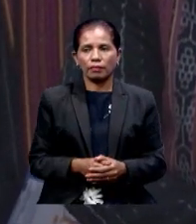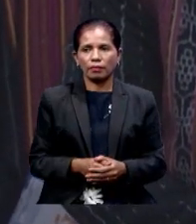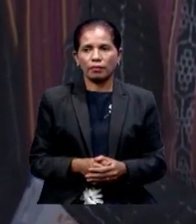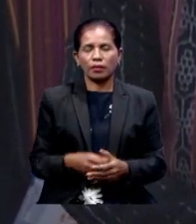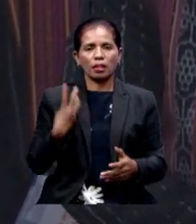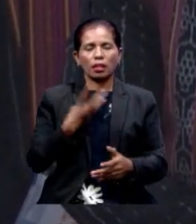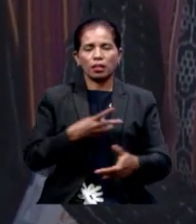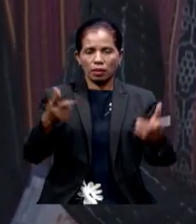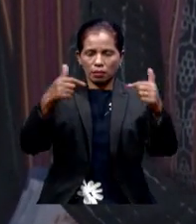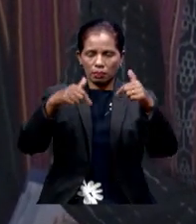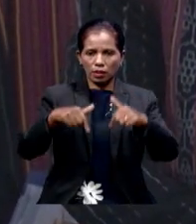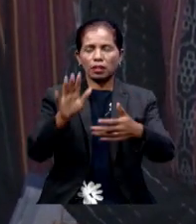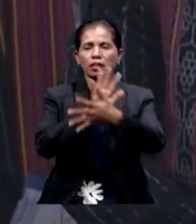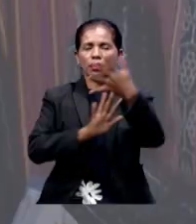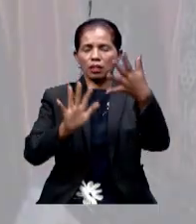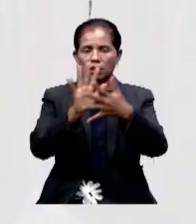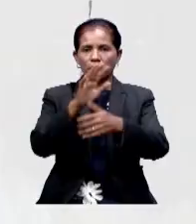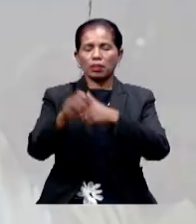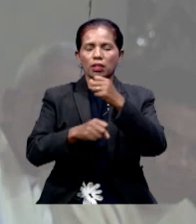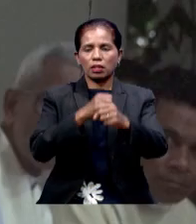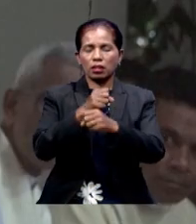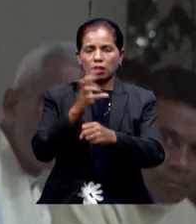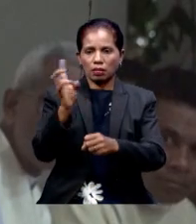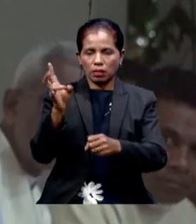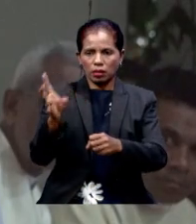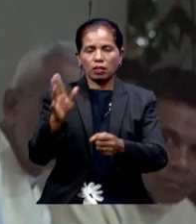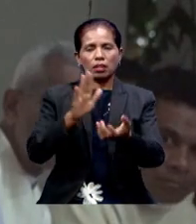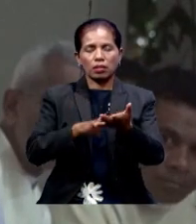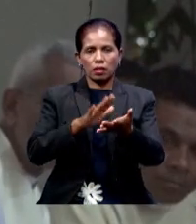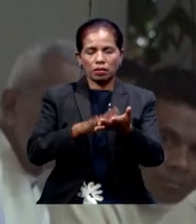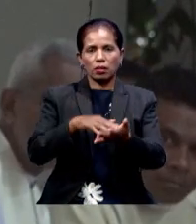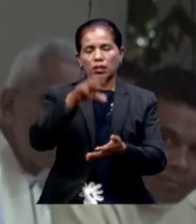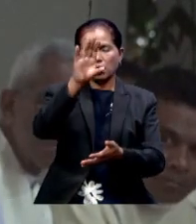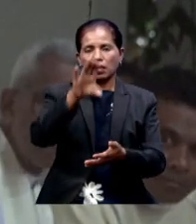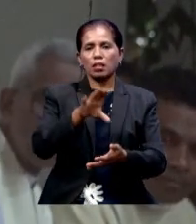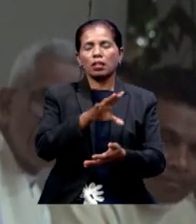né? Celebra 75 anos do Colégio Infante Sagres.